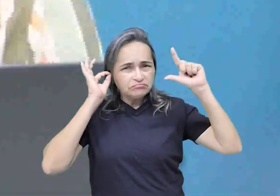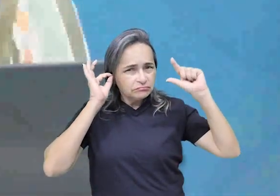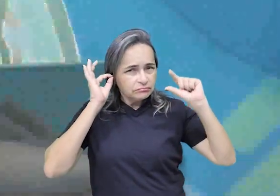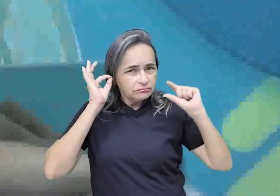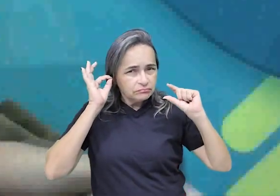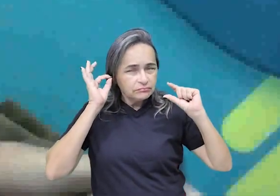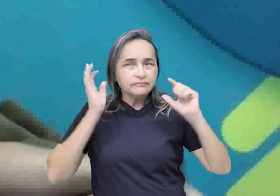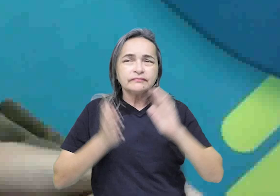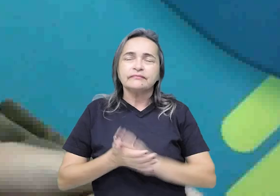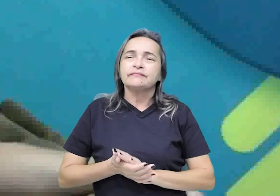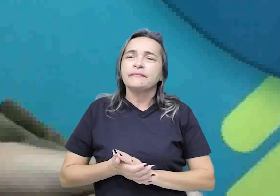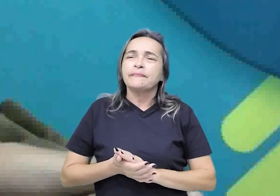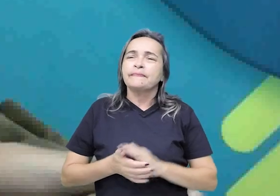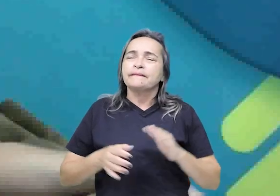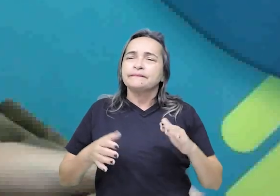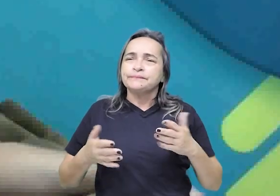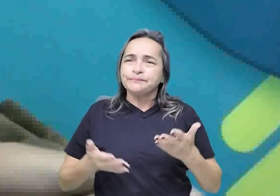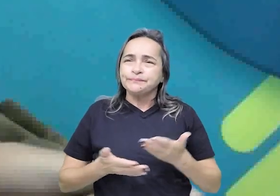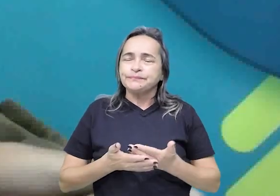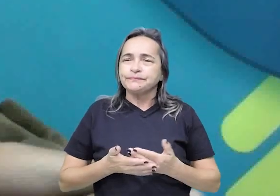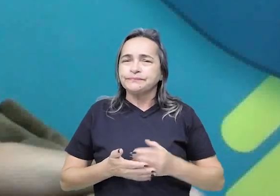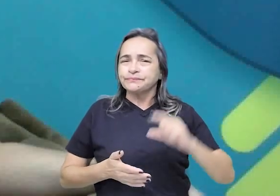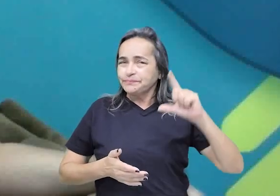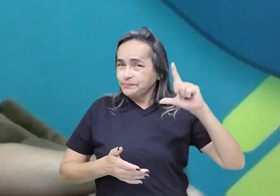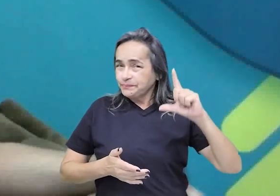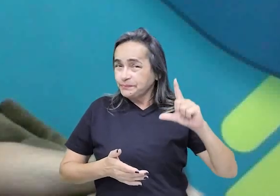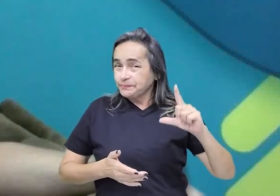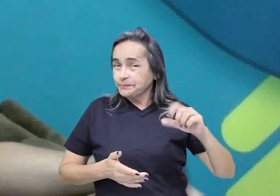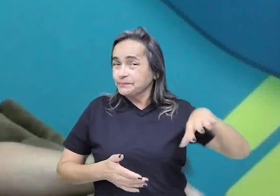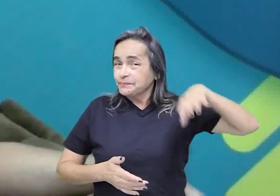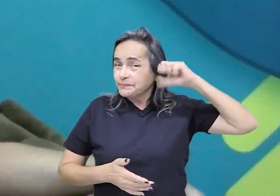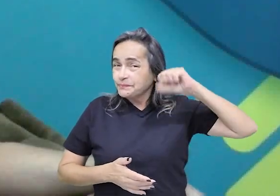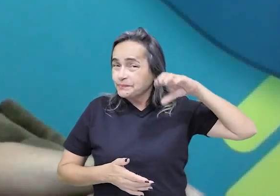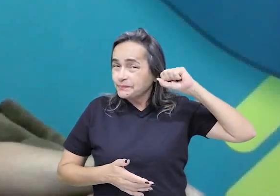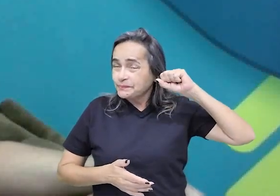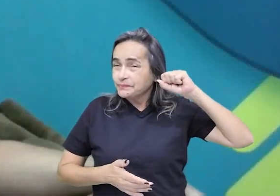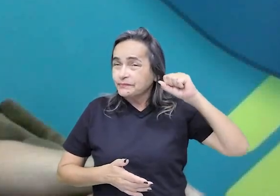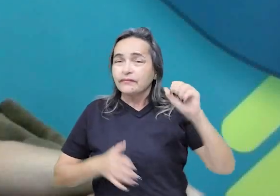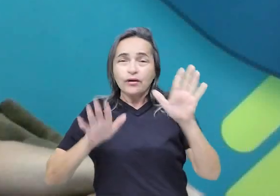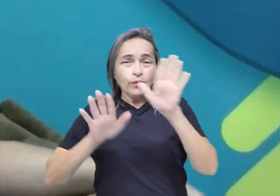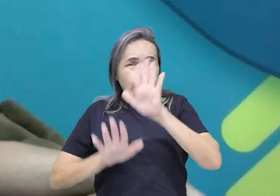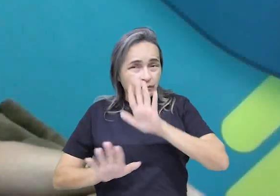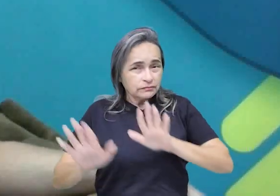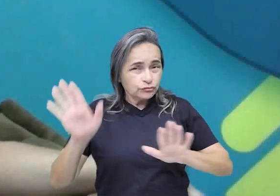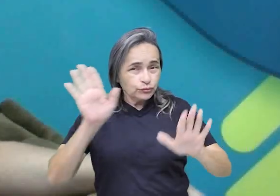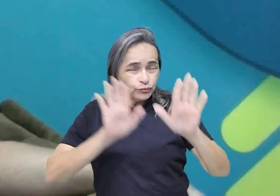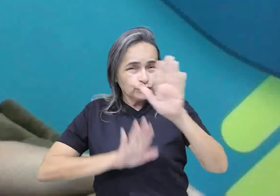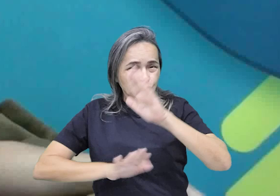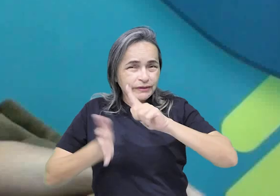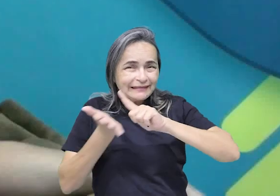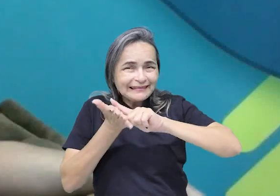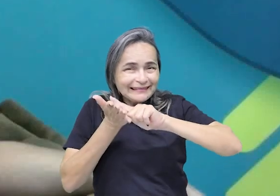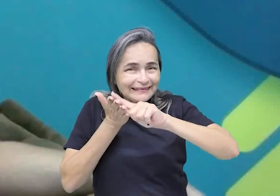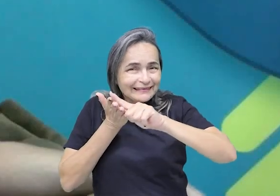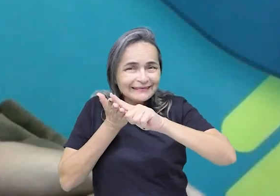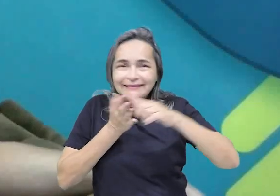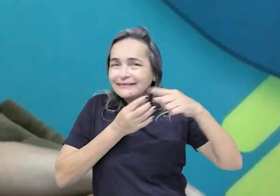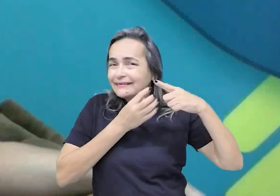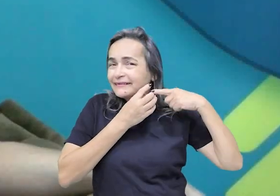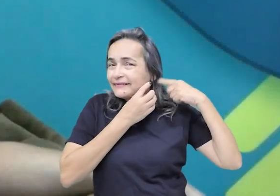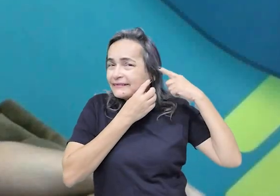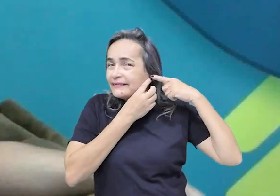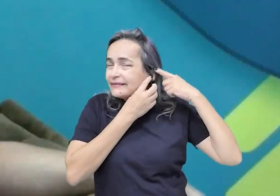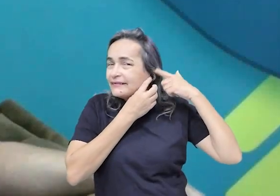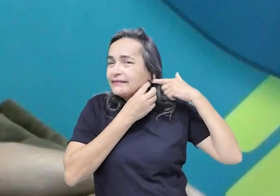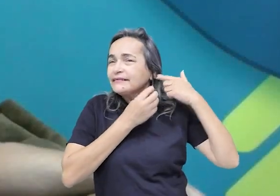assim, a questão do nível de audição, ela é muito importante. Os cuidados de limpar, de não ser